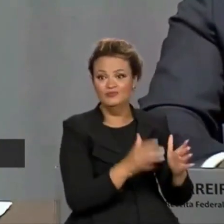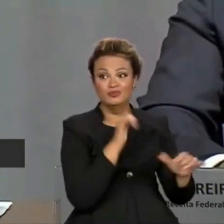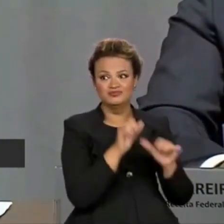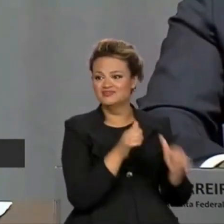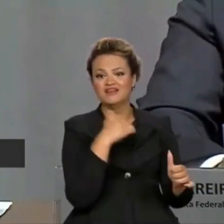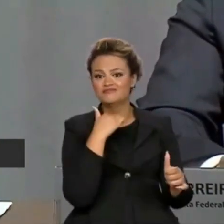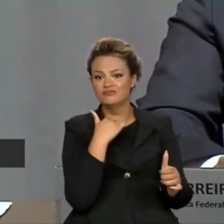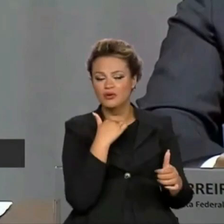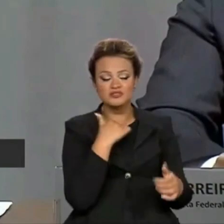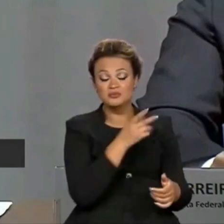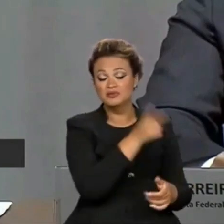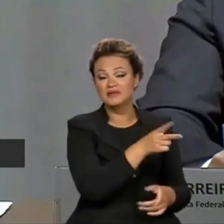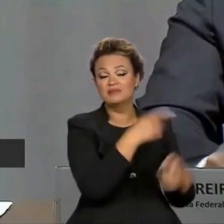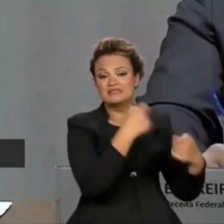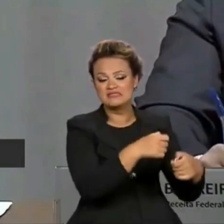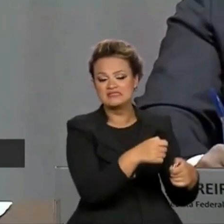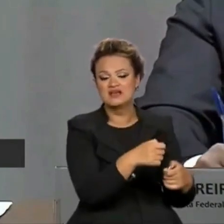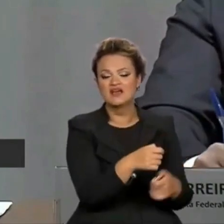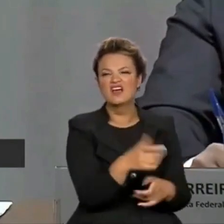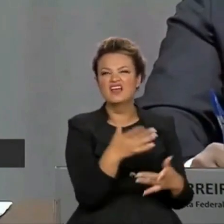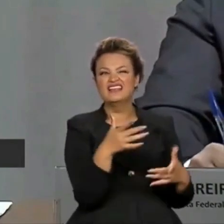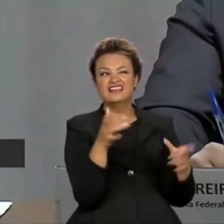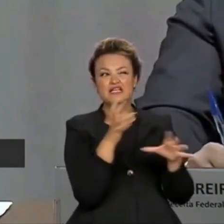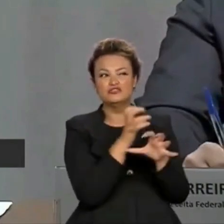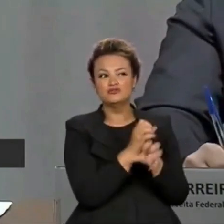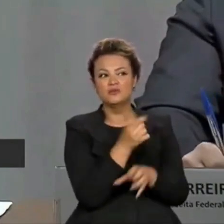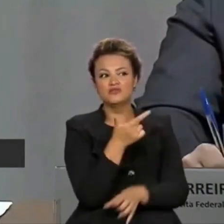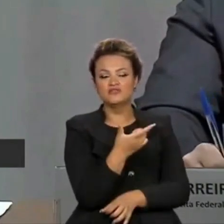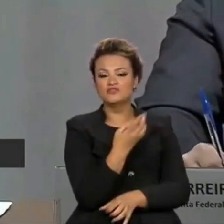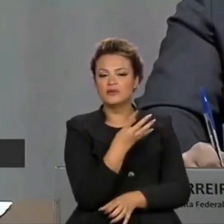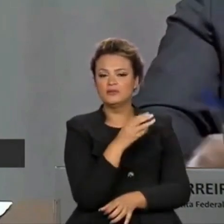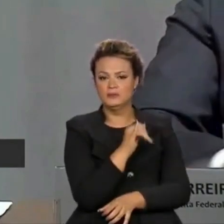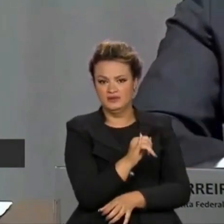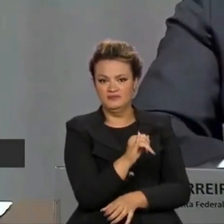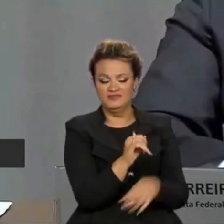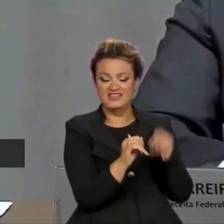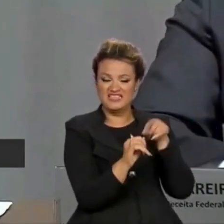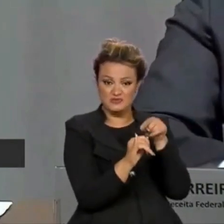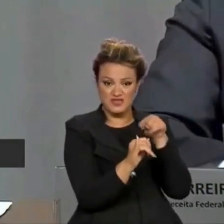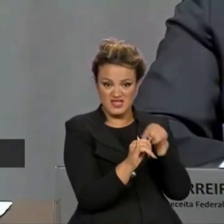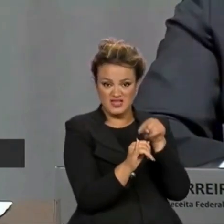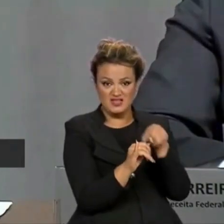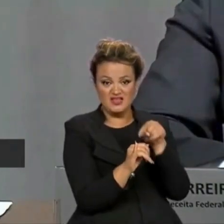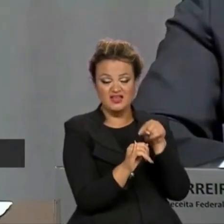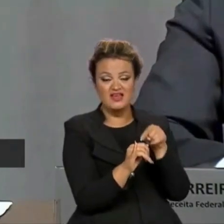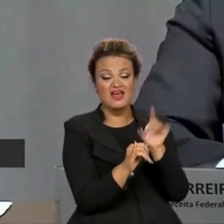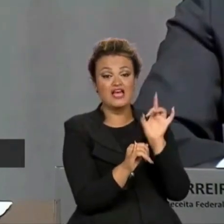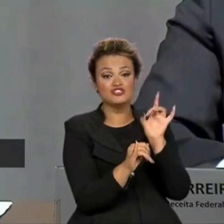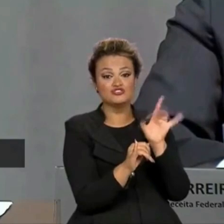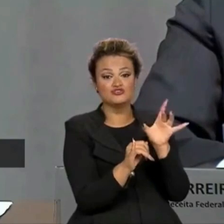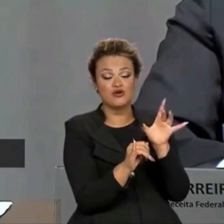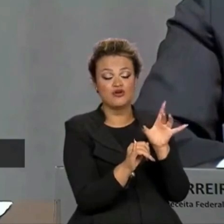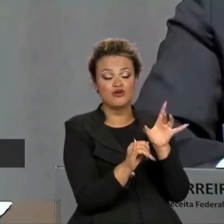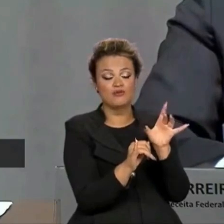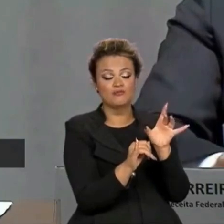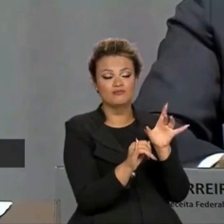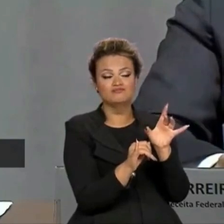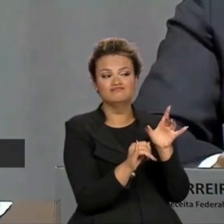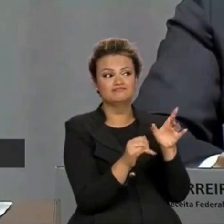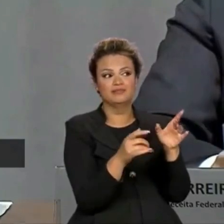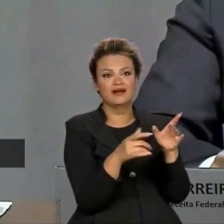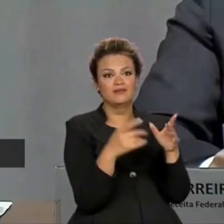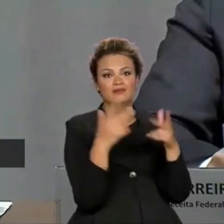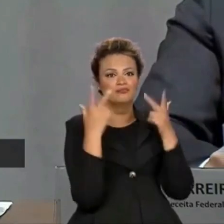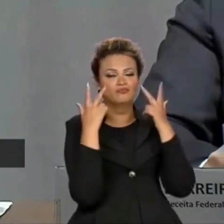hoje estão mais ou menos na ordem de 24 bilhões, esses 24 bilhões são apenas para o custeio da máquina. Água,